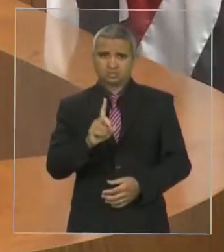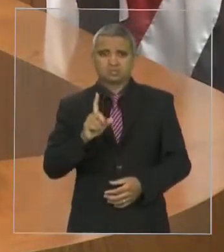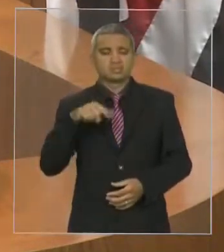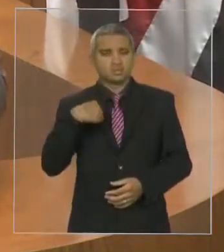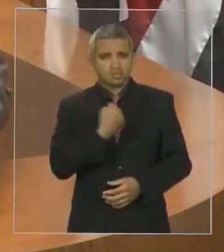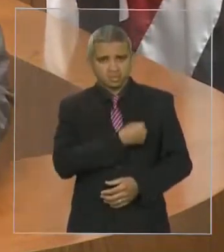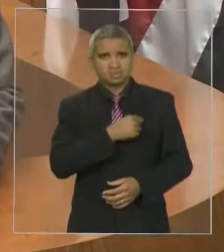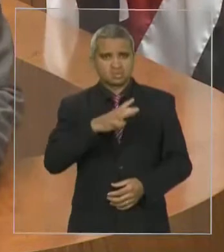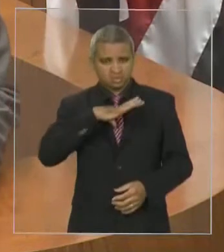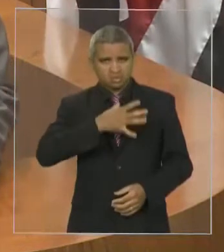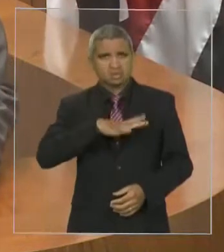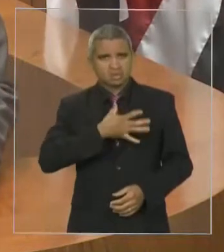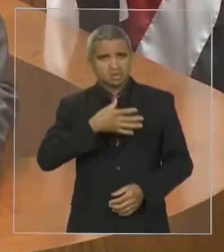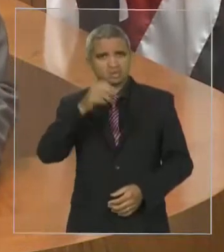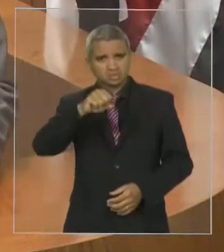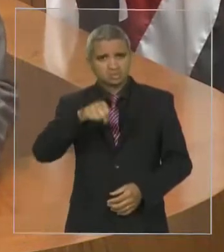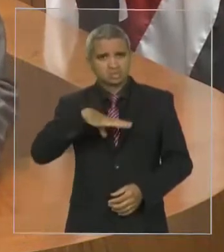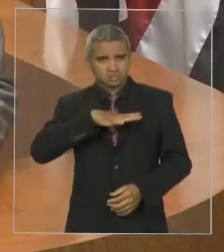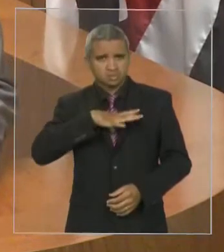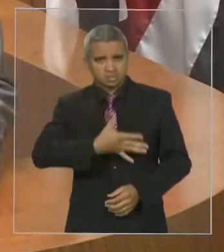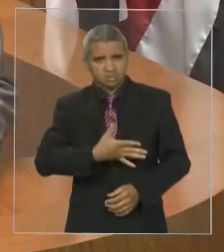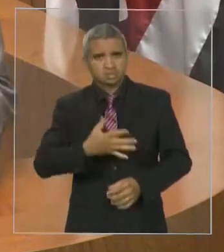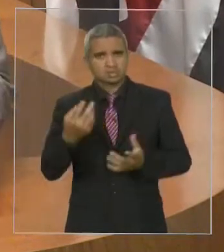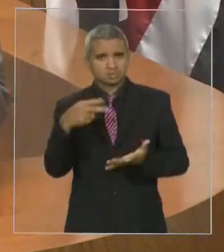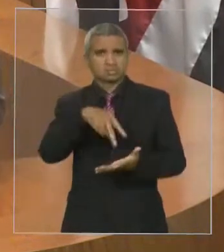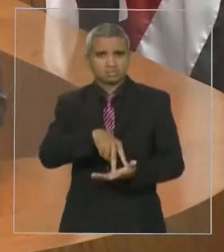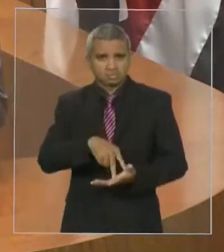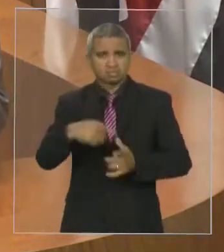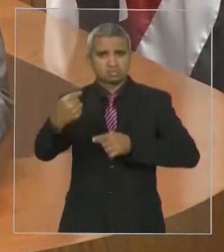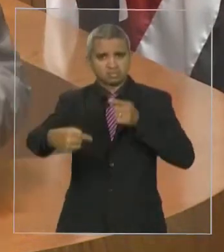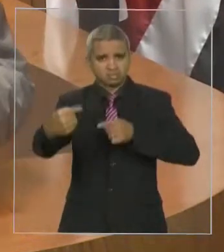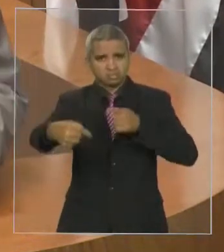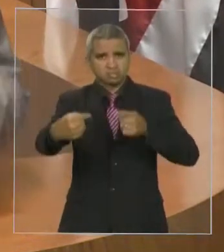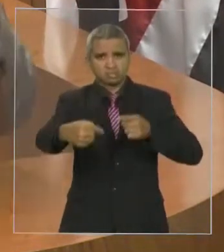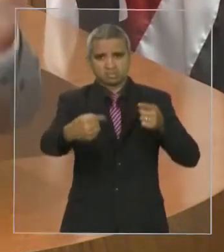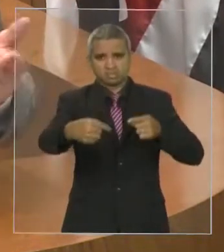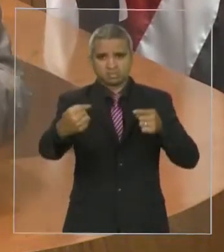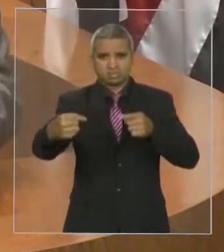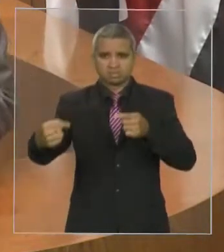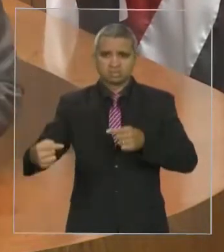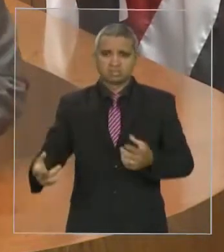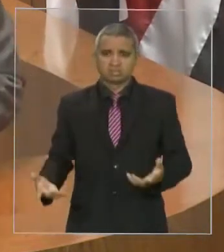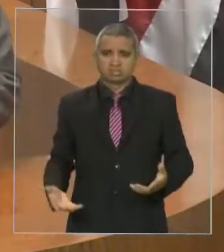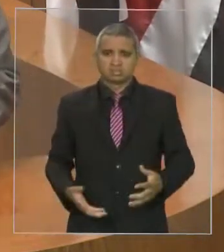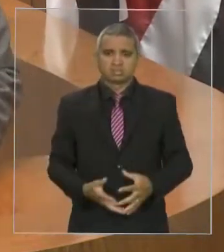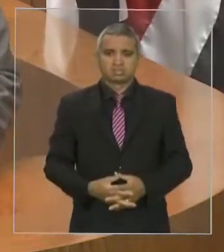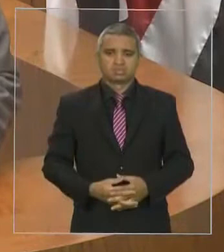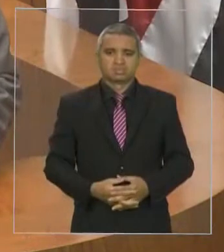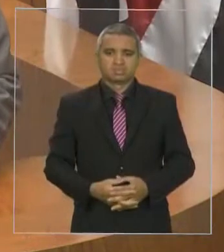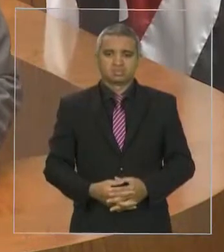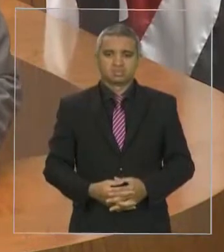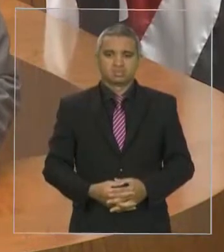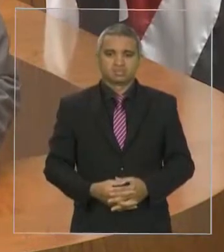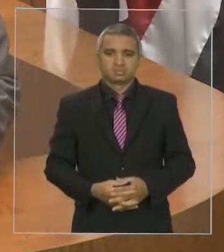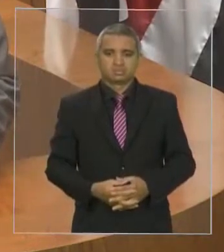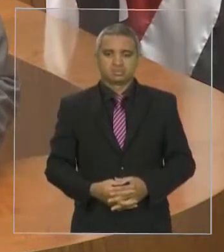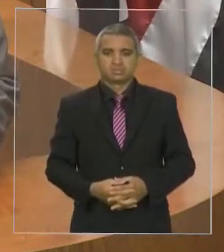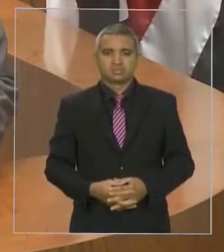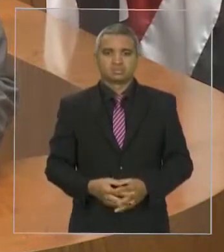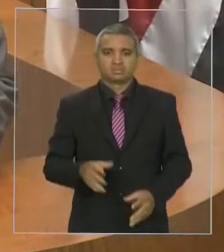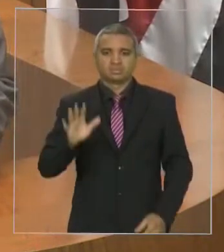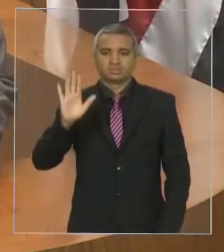um debate de um assunto polêmico, de uma polêmica artificial que foi criada pela oposição.